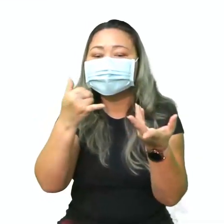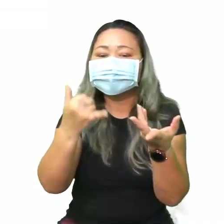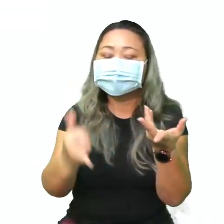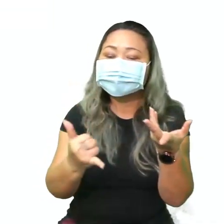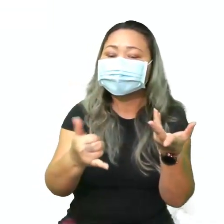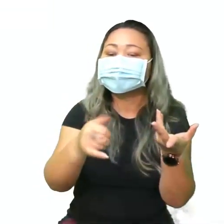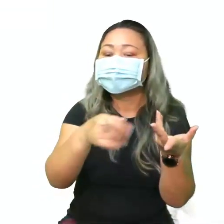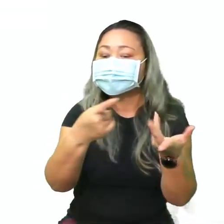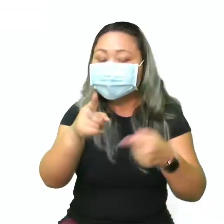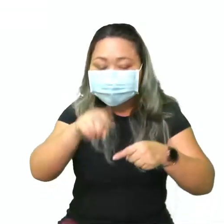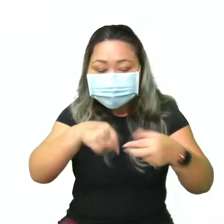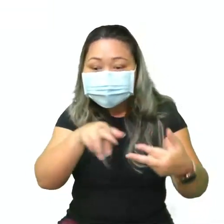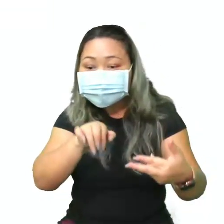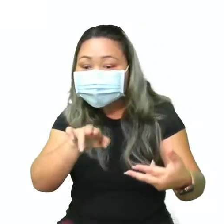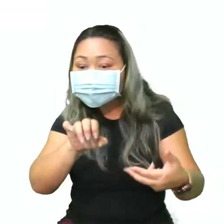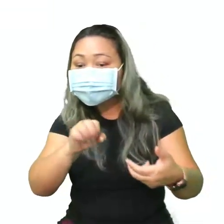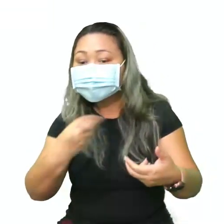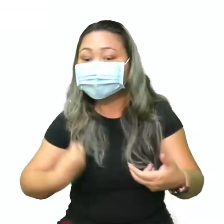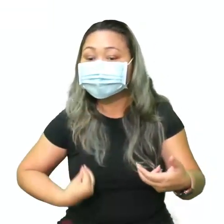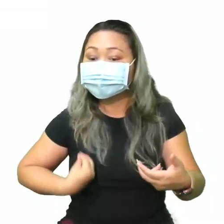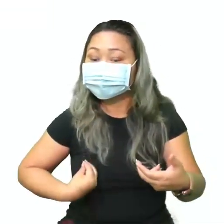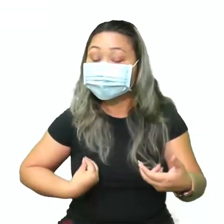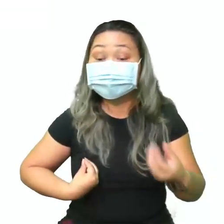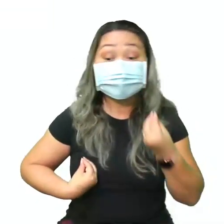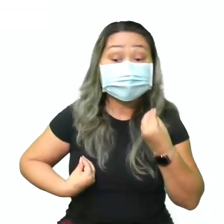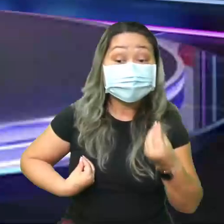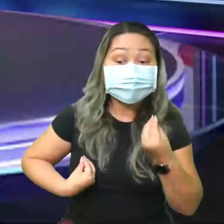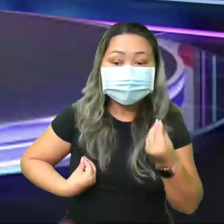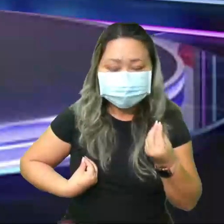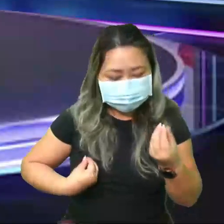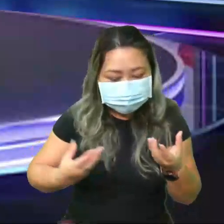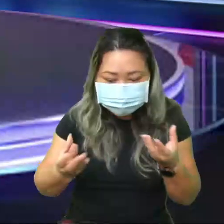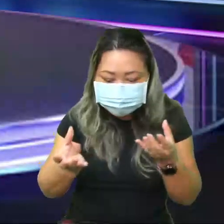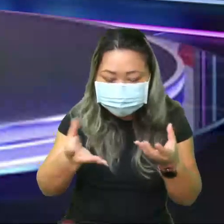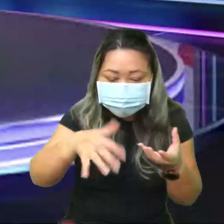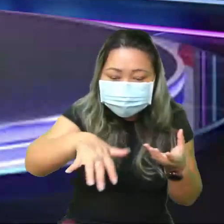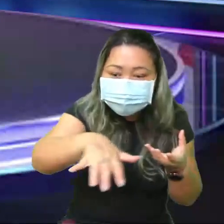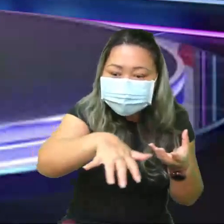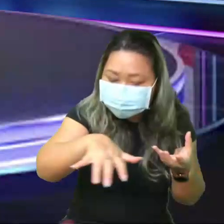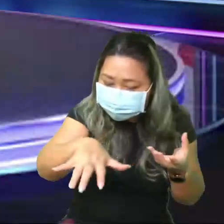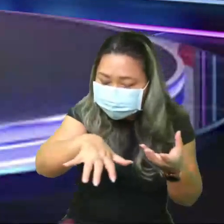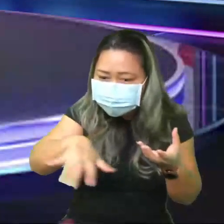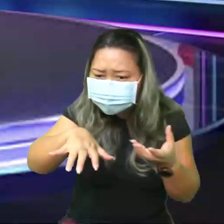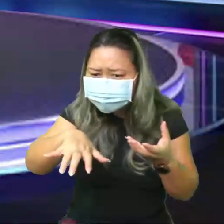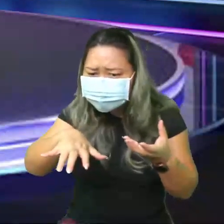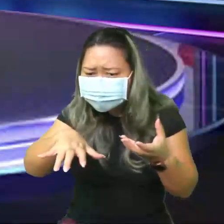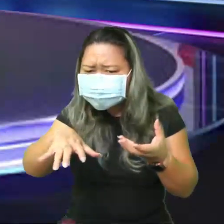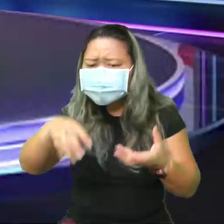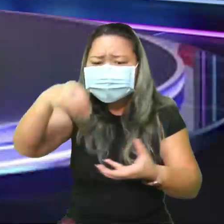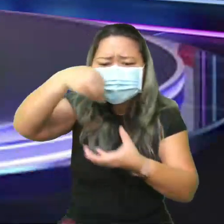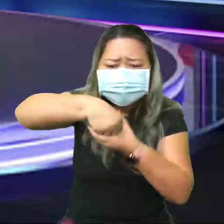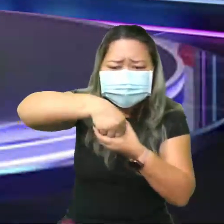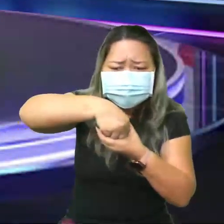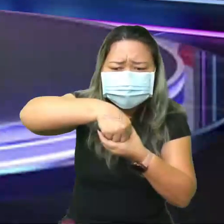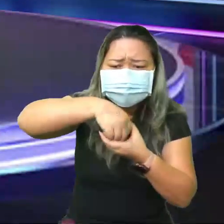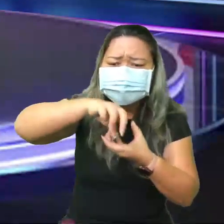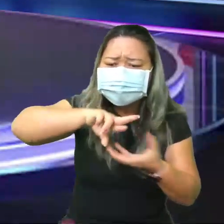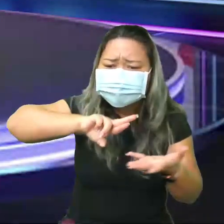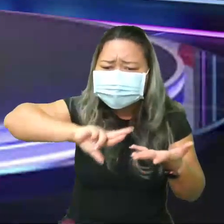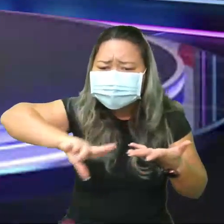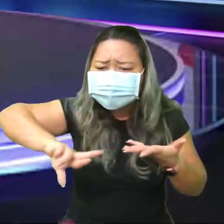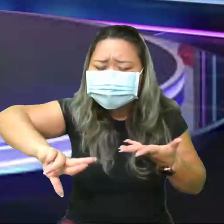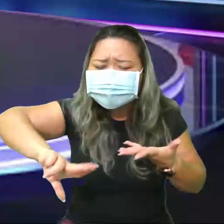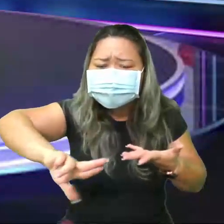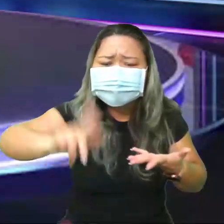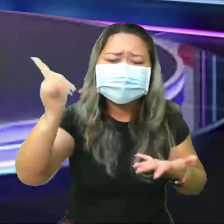dessa diversidade desses seres vivos, que tem uma galera aí, né? Vamos falar sobre os níveis de organização desses seres